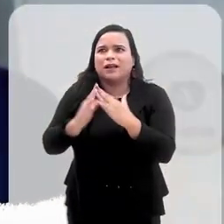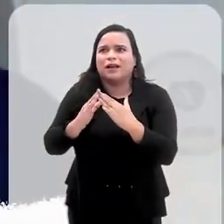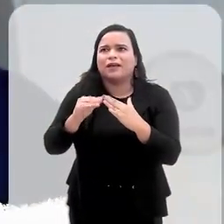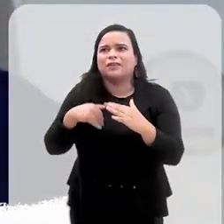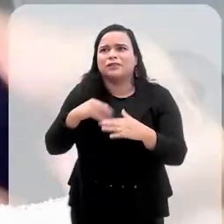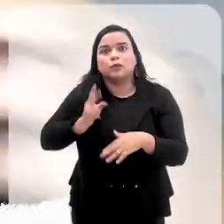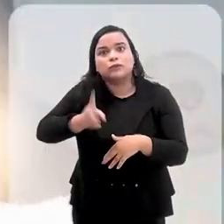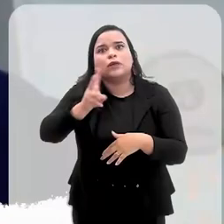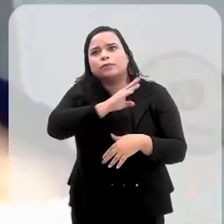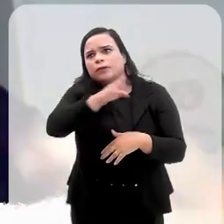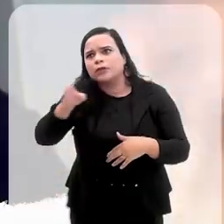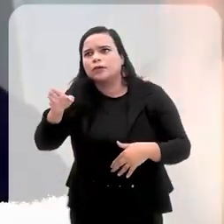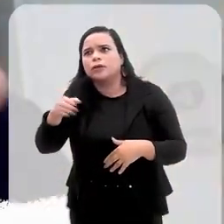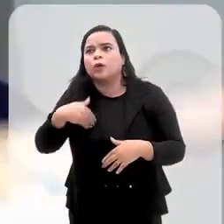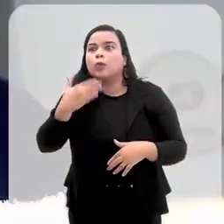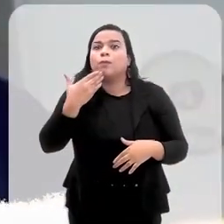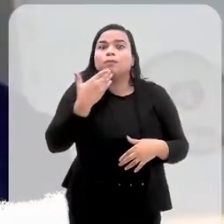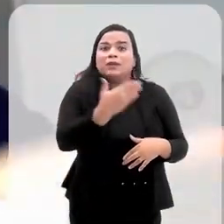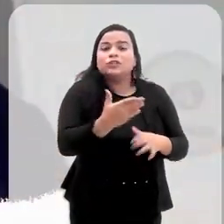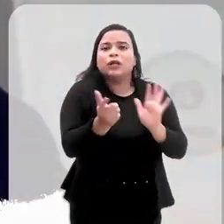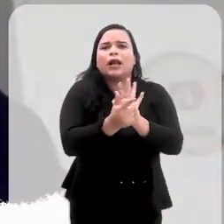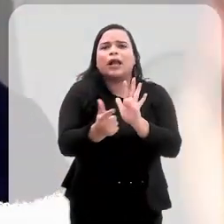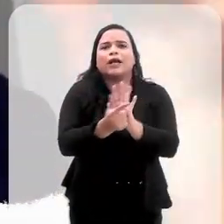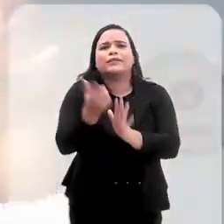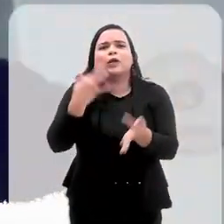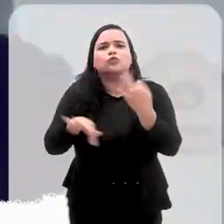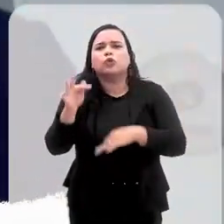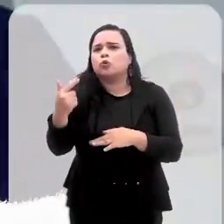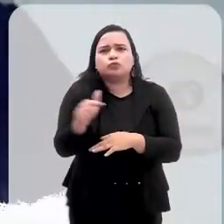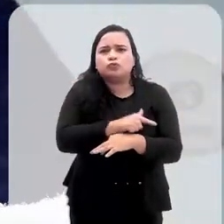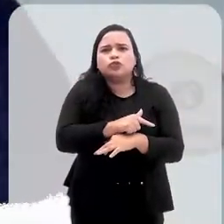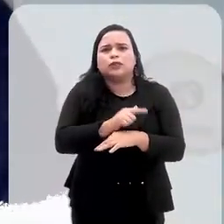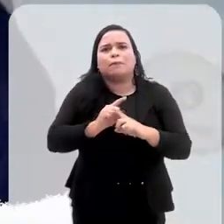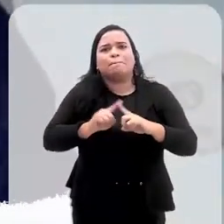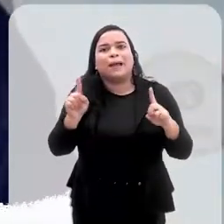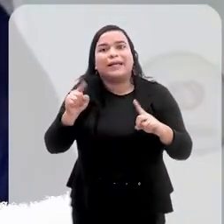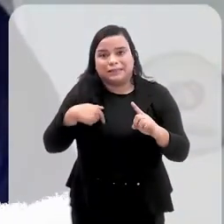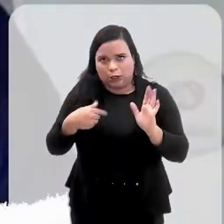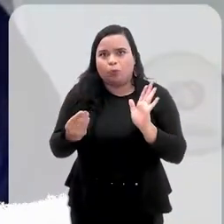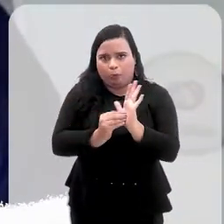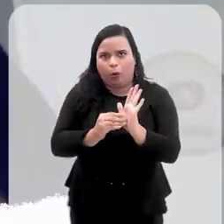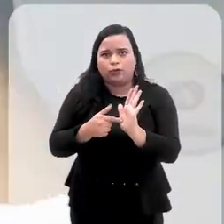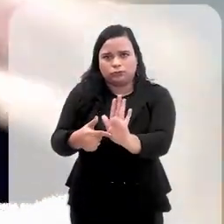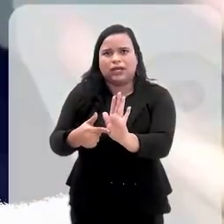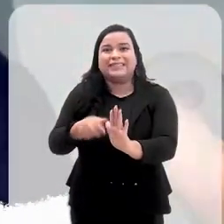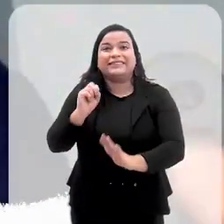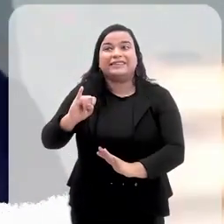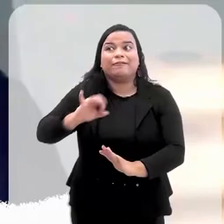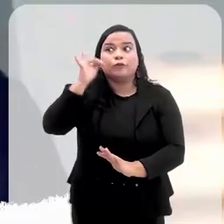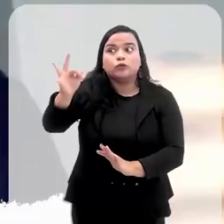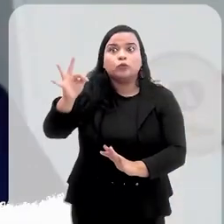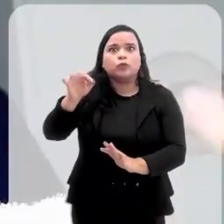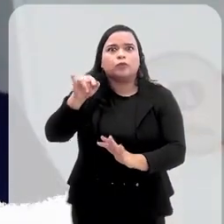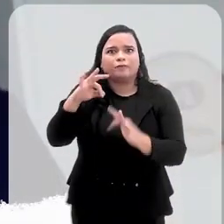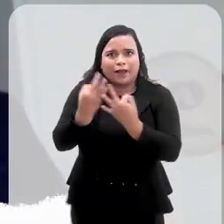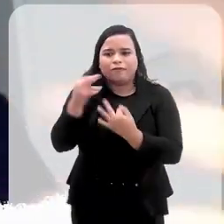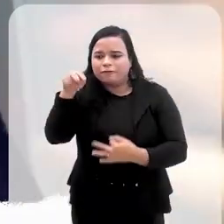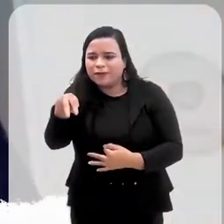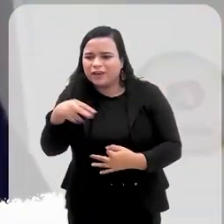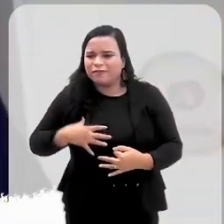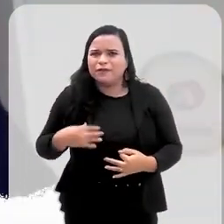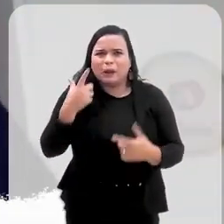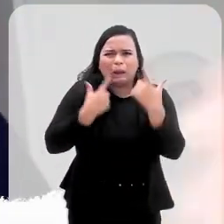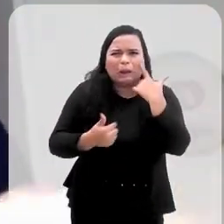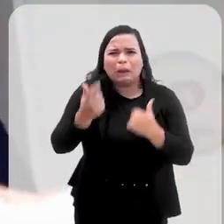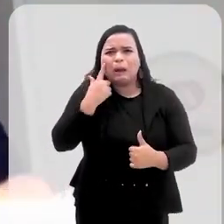não está bem, fala para ele, você está com dor? Aí eu vou te dar umas gotinhas de remédio, alguma coisa. E um garoto